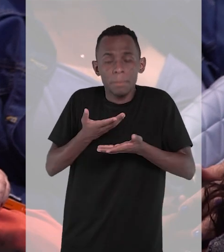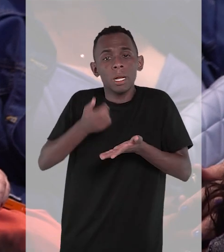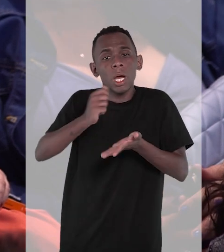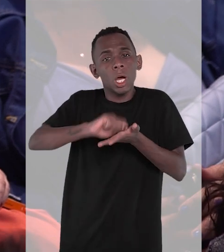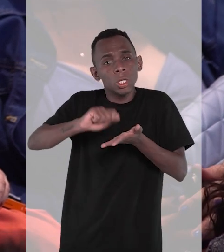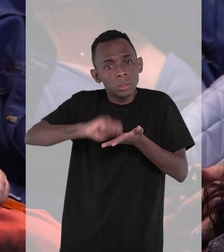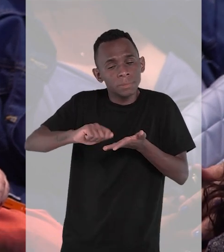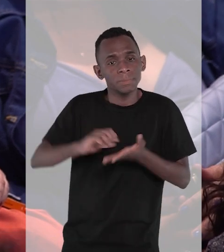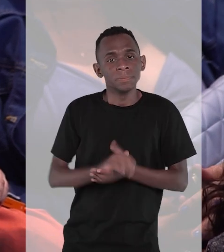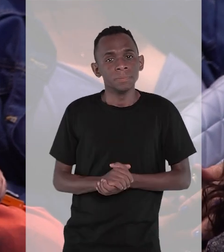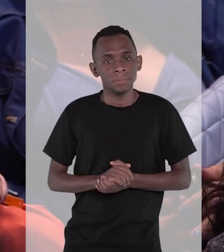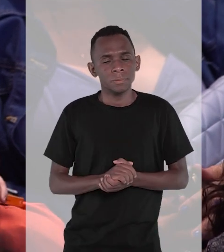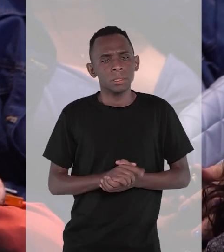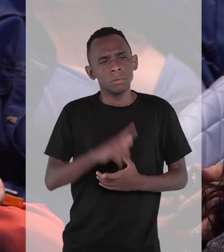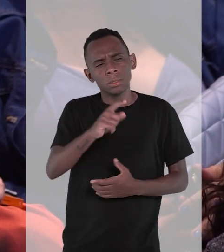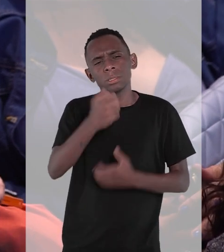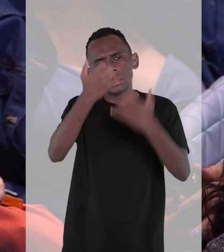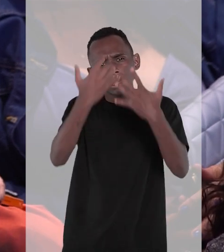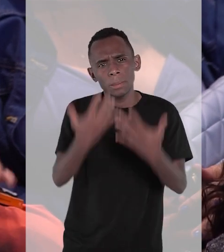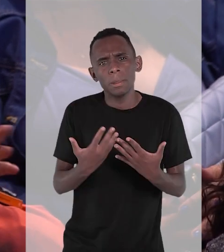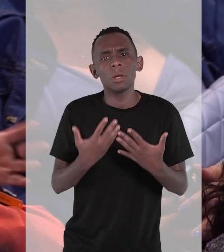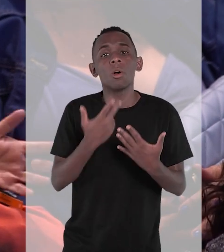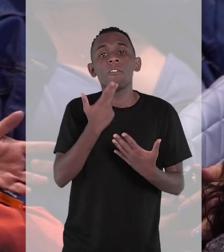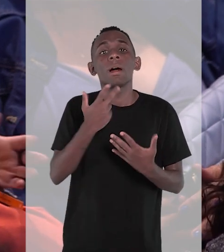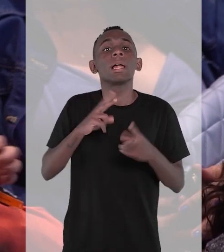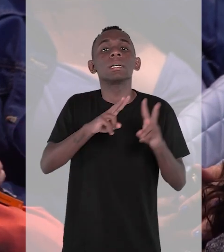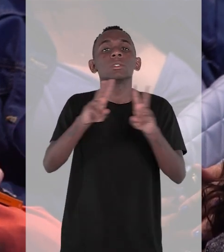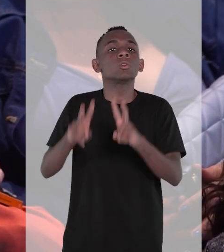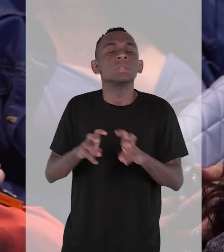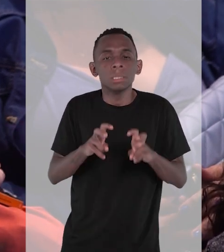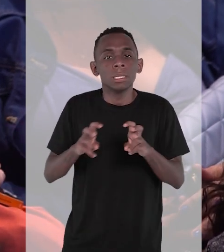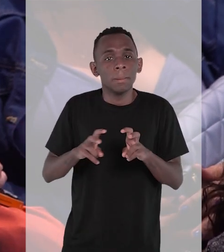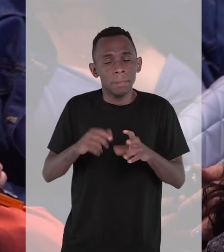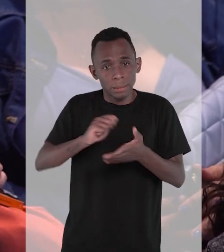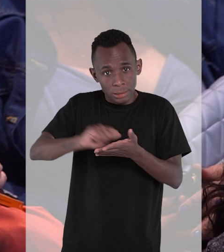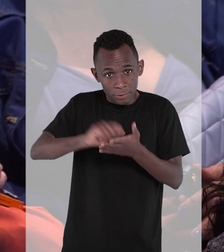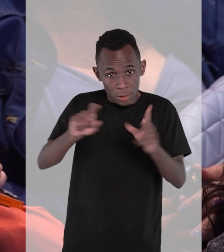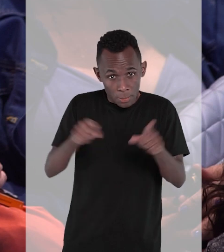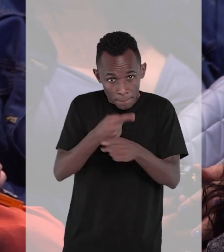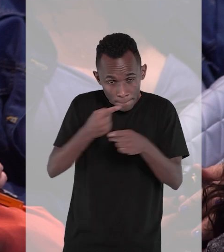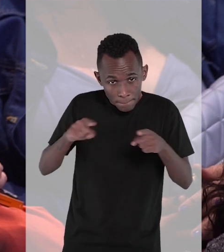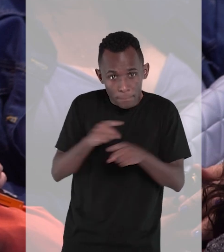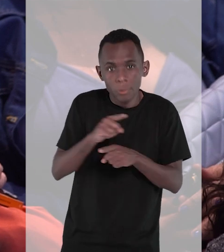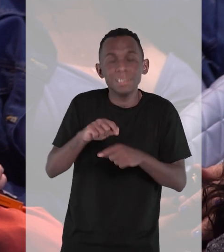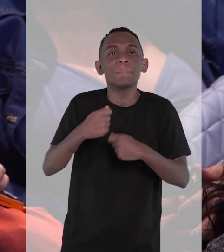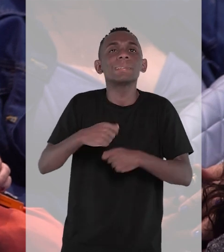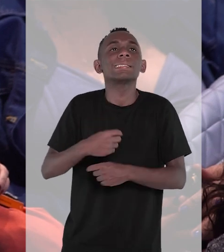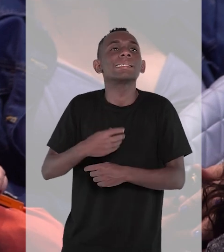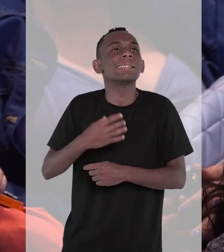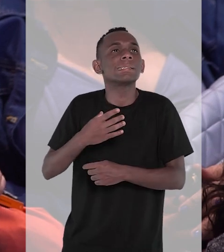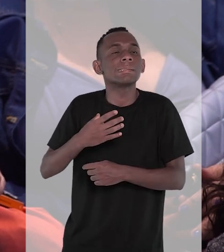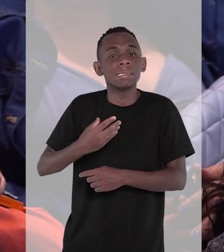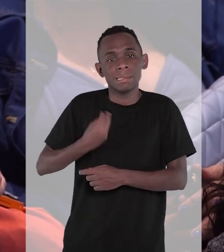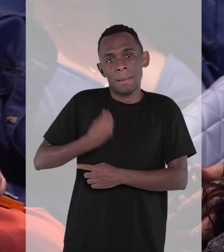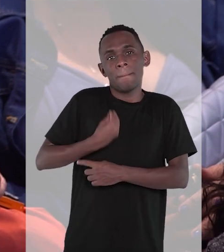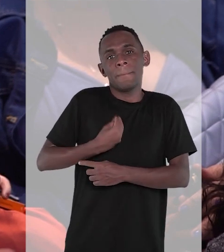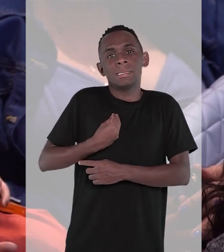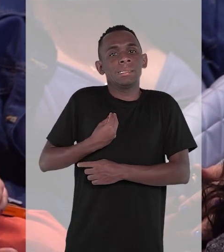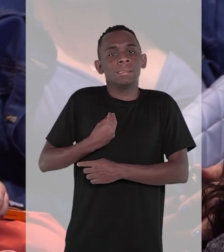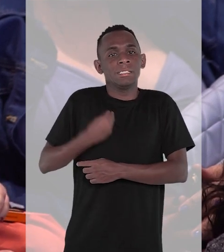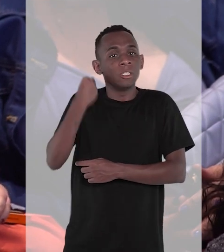produção, você falou que escrever sobre música você não teria como não estar ali,